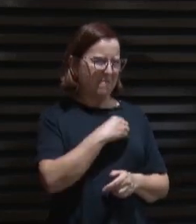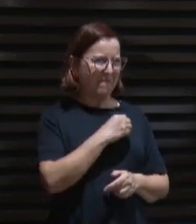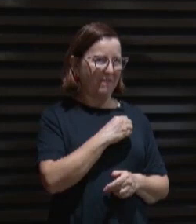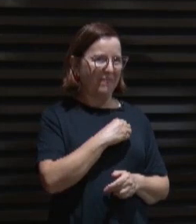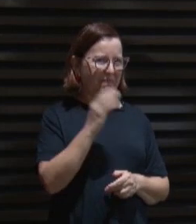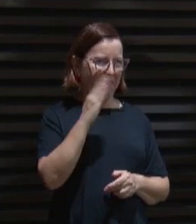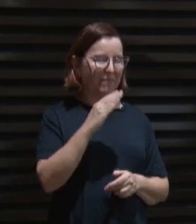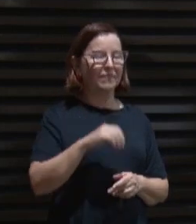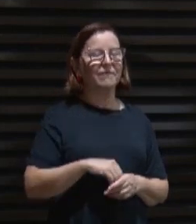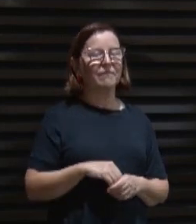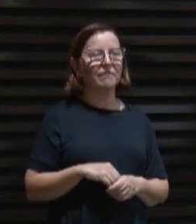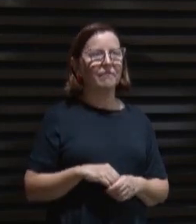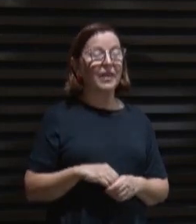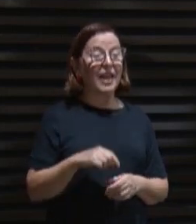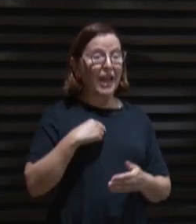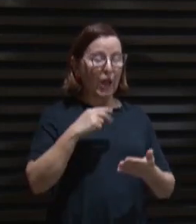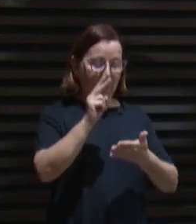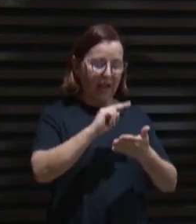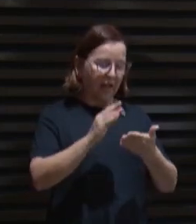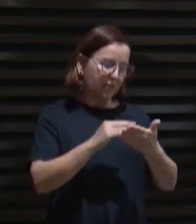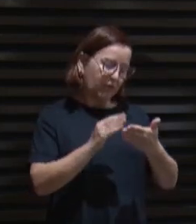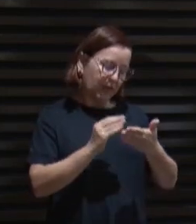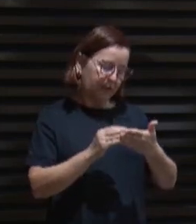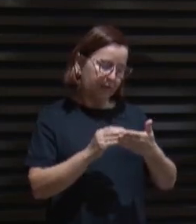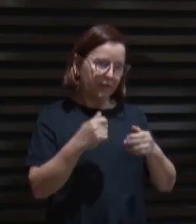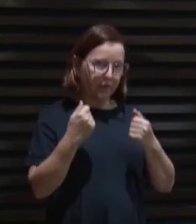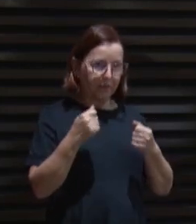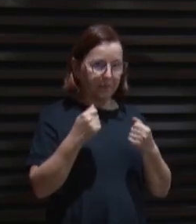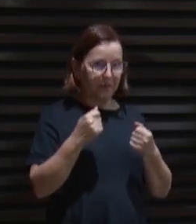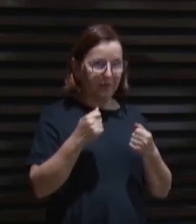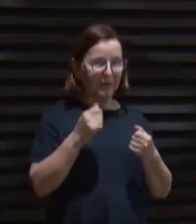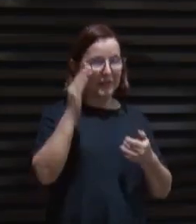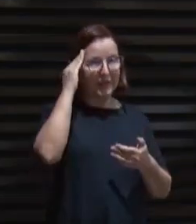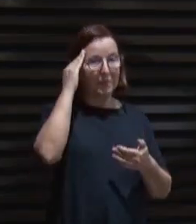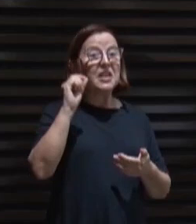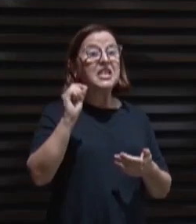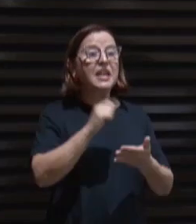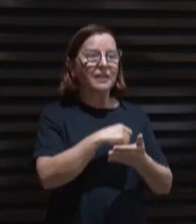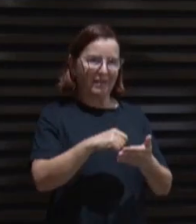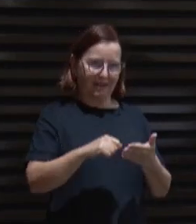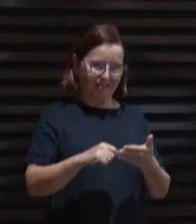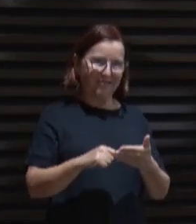Eu estou lendo um livro, eu quero saber de qual é a origem desse livro. Eu preciso